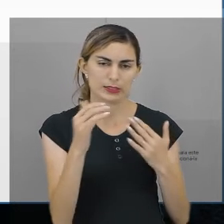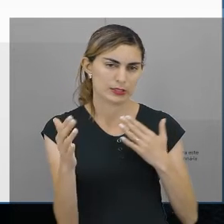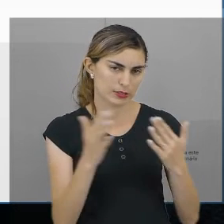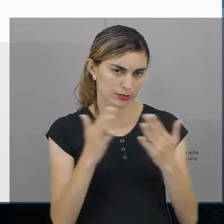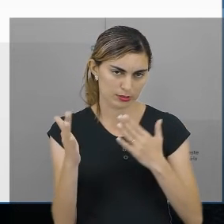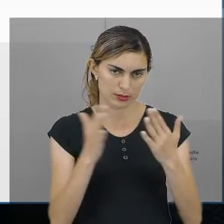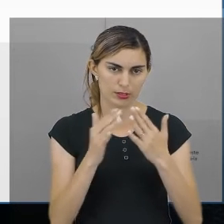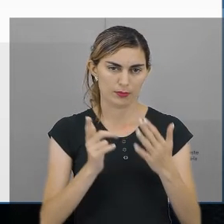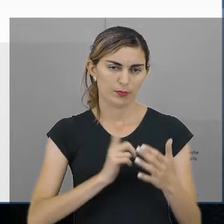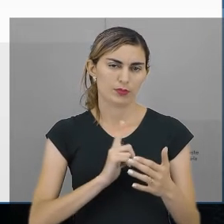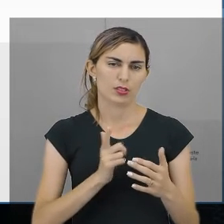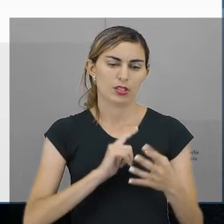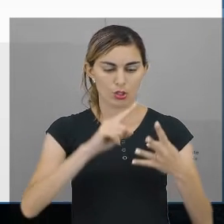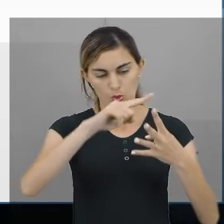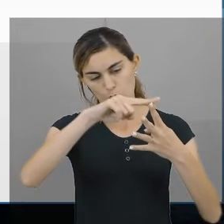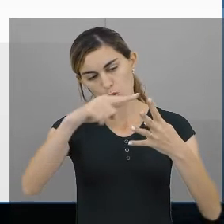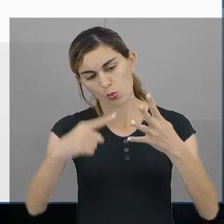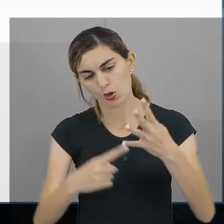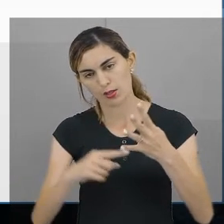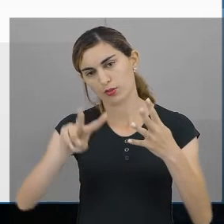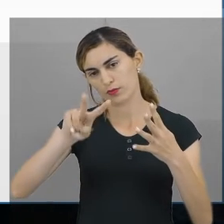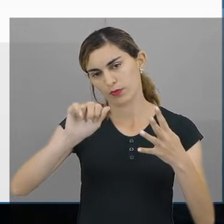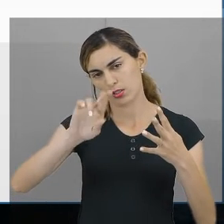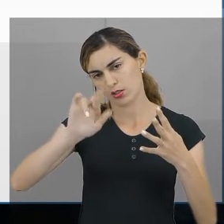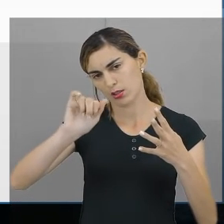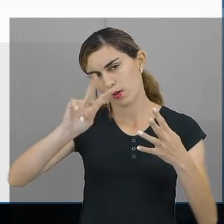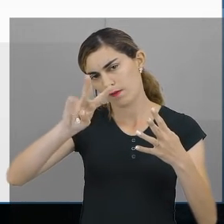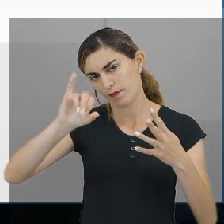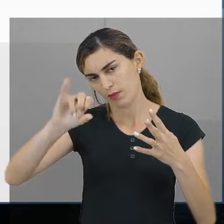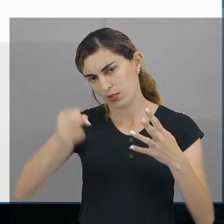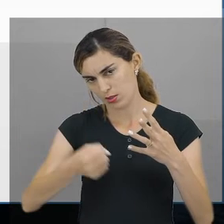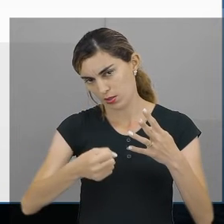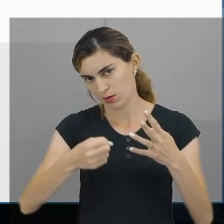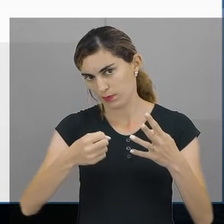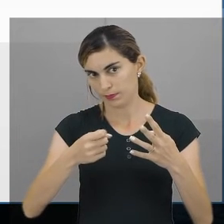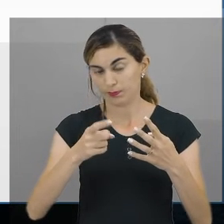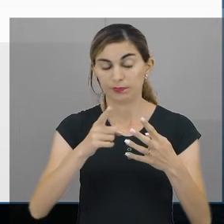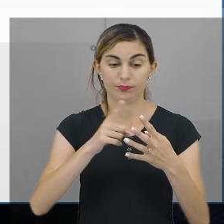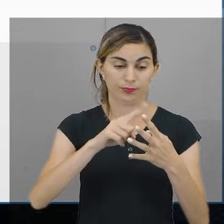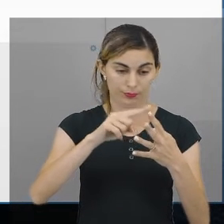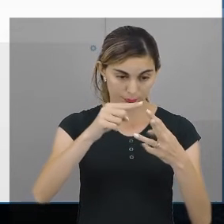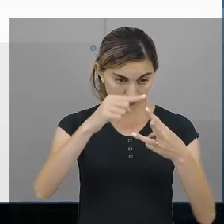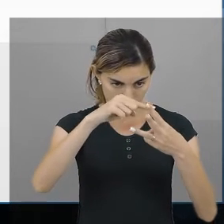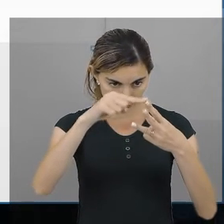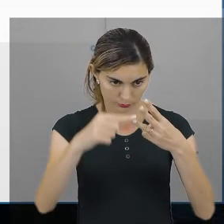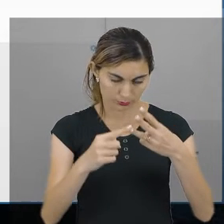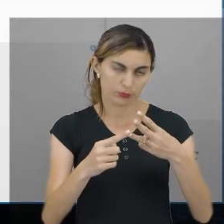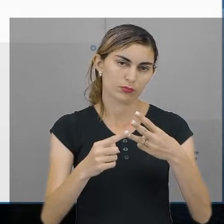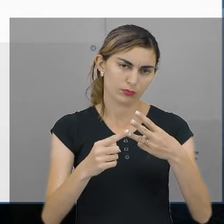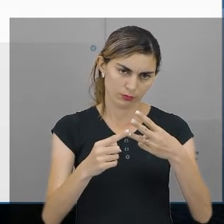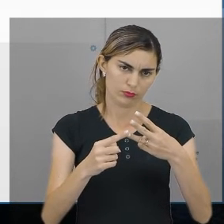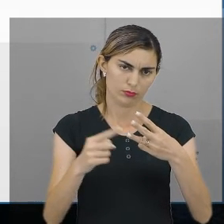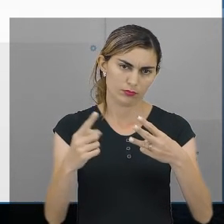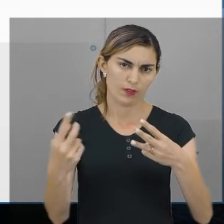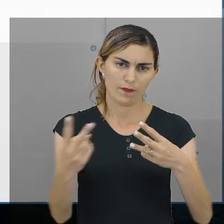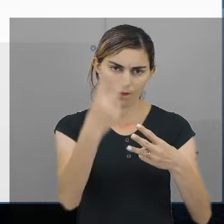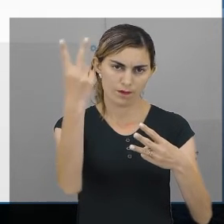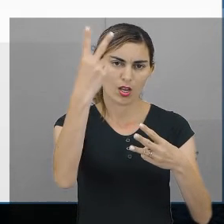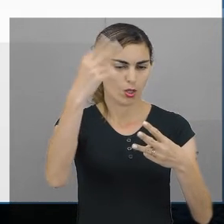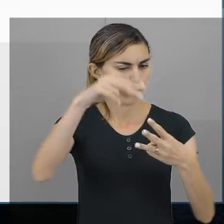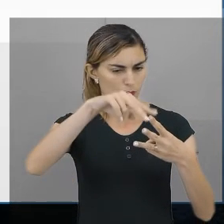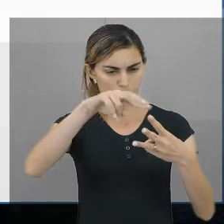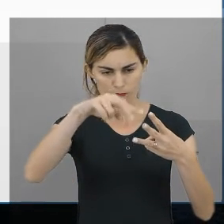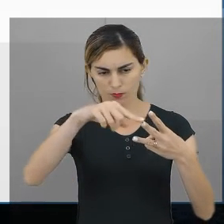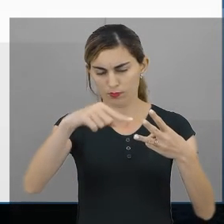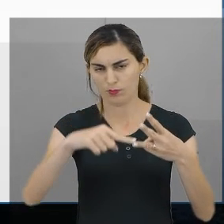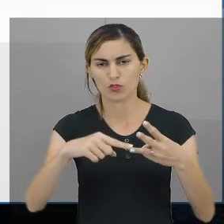gente tem 4 variáveis do tipo real, sendo 3 delas com valores pré-definidos